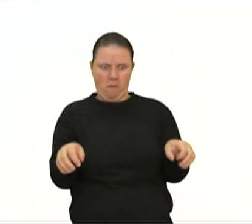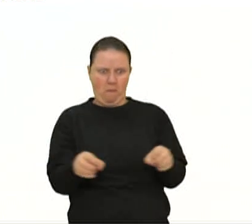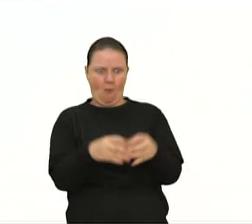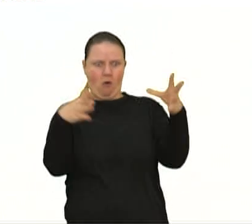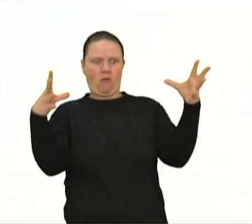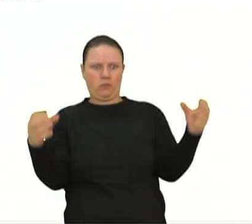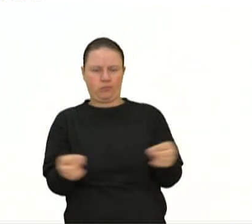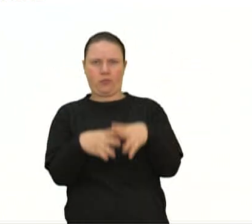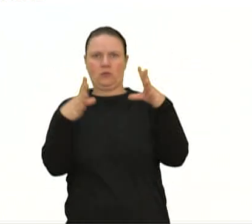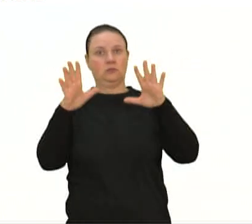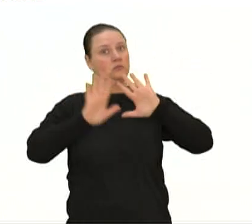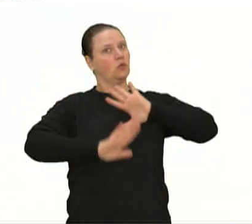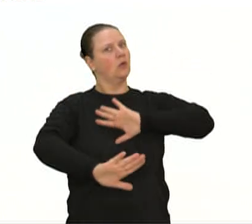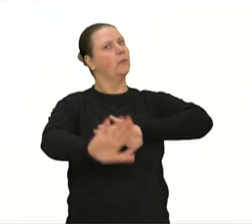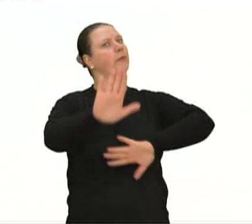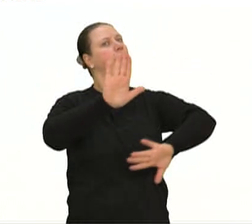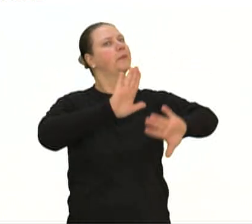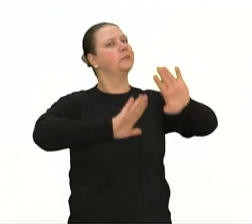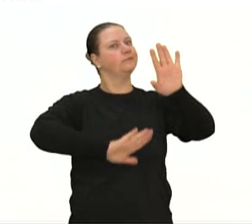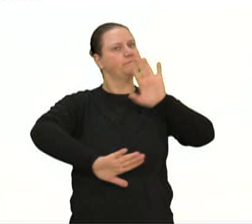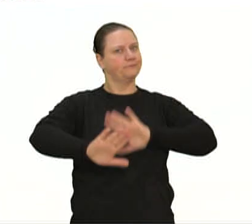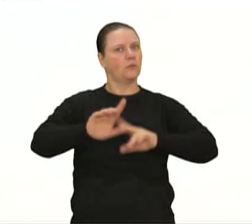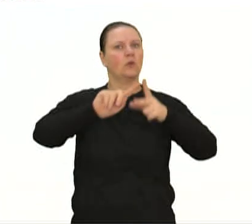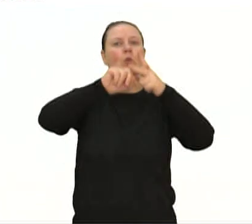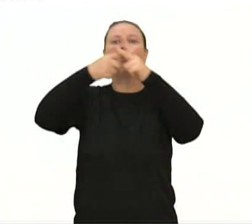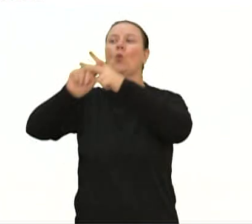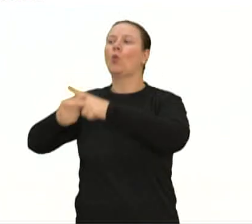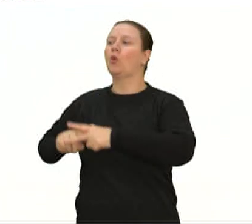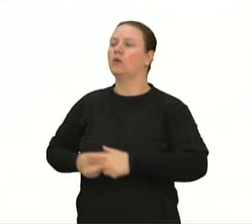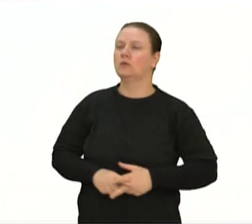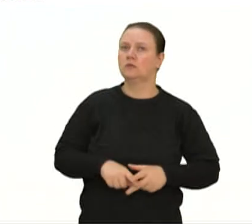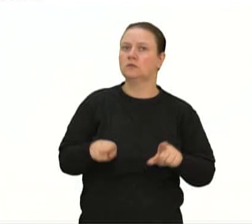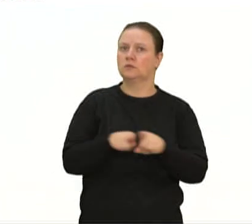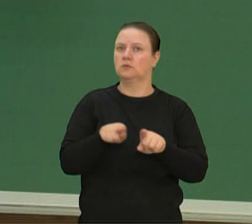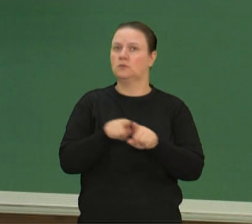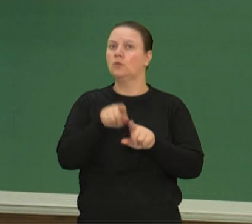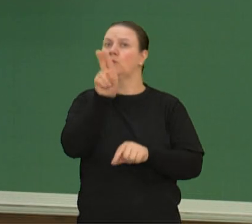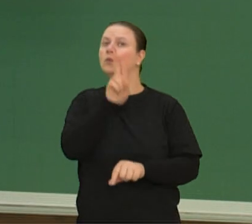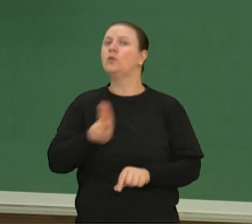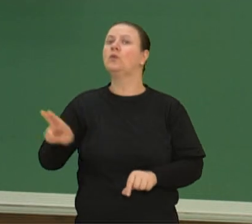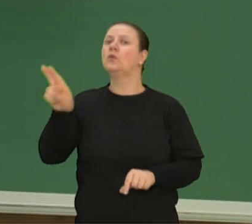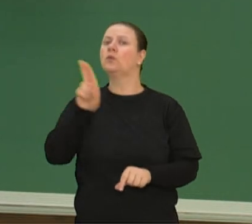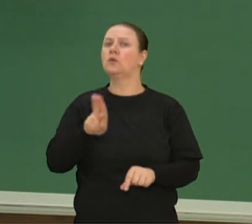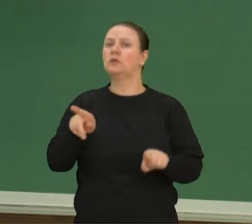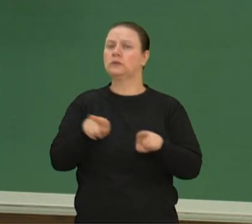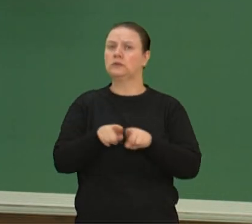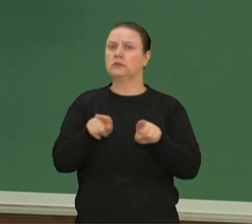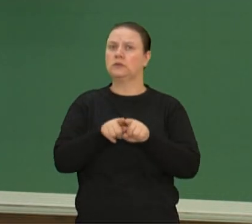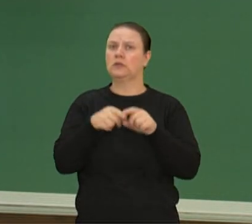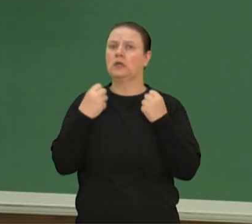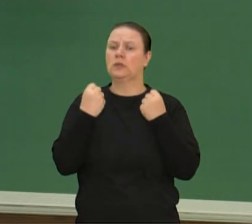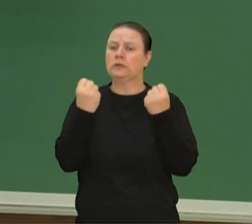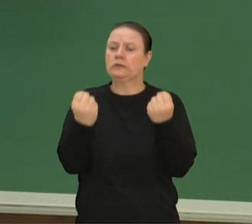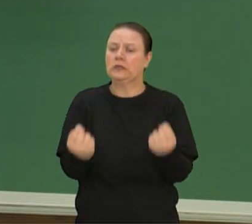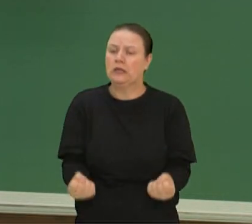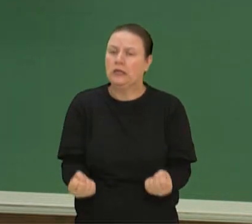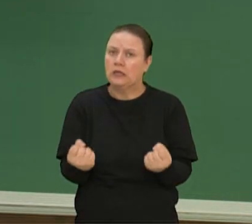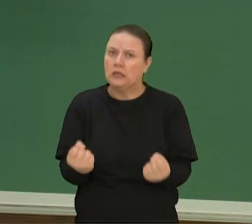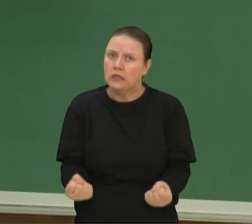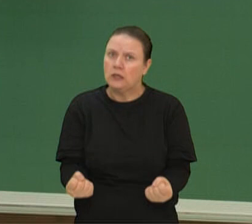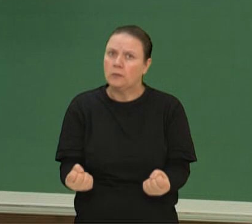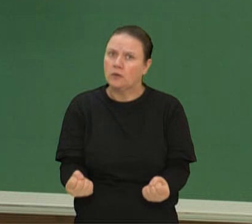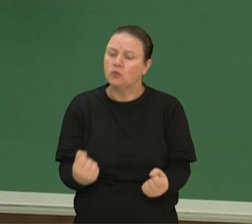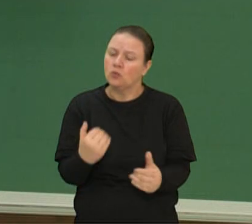nós tomar cuidado com isso, manutenção dos equipamentos, uso dos equipamentos e sobrecarga progressiva. Então,